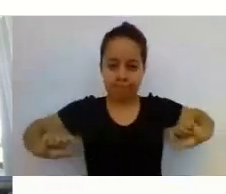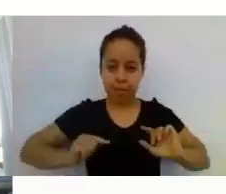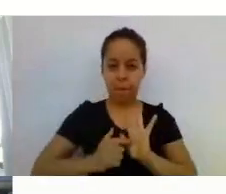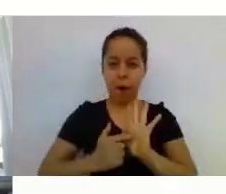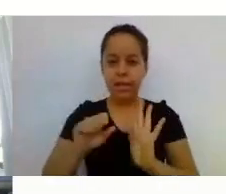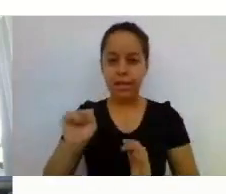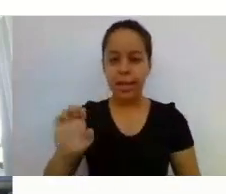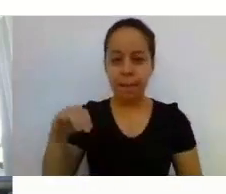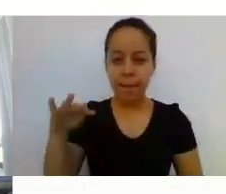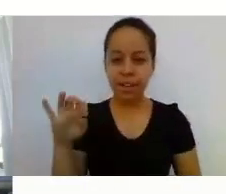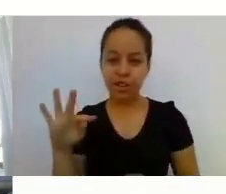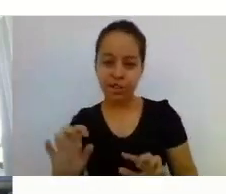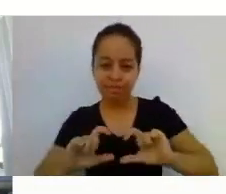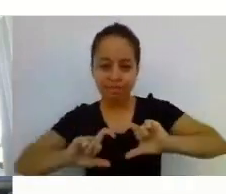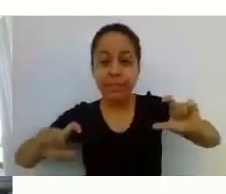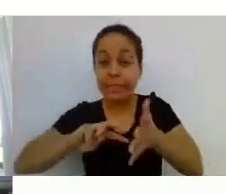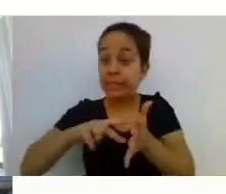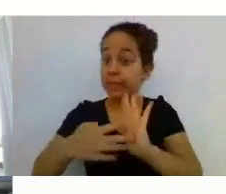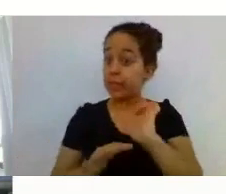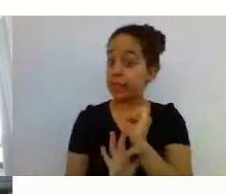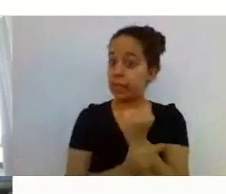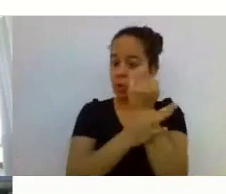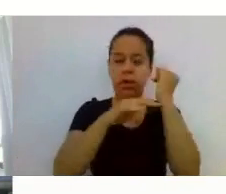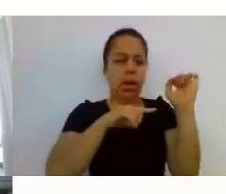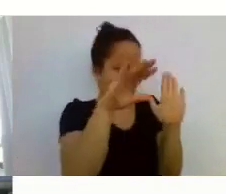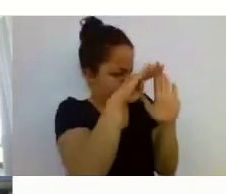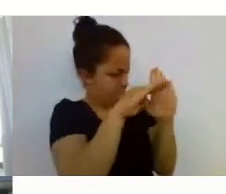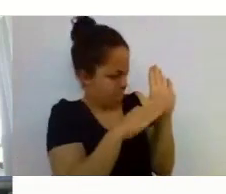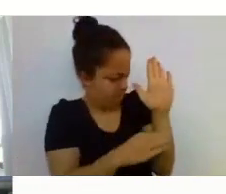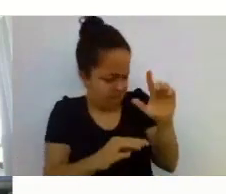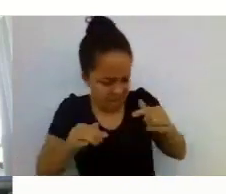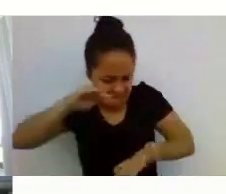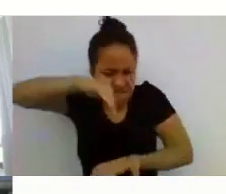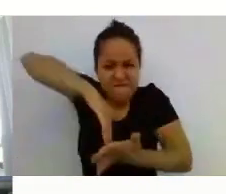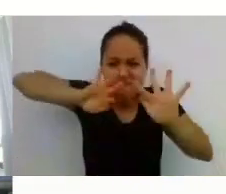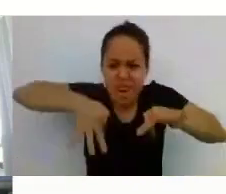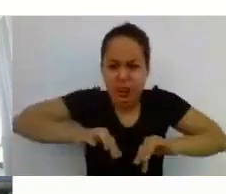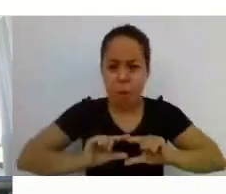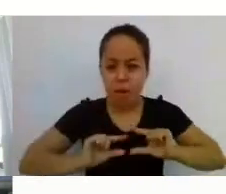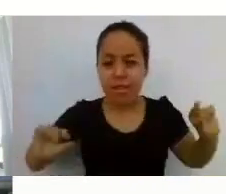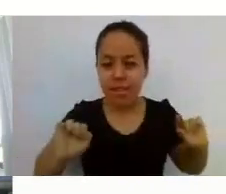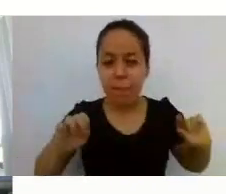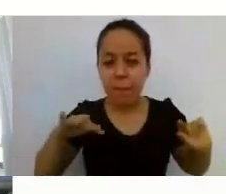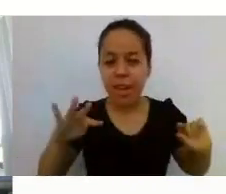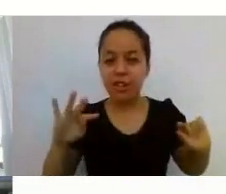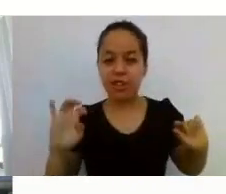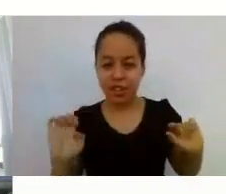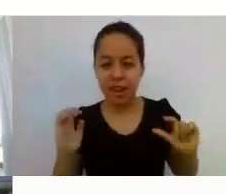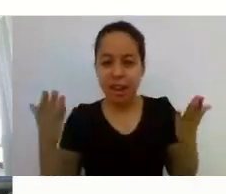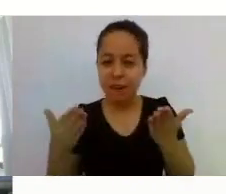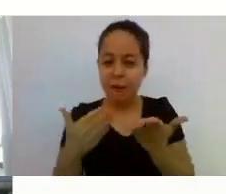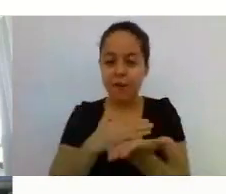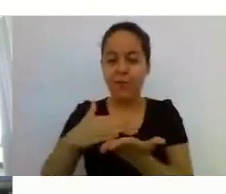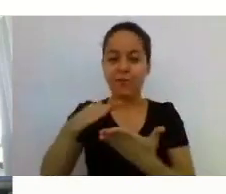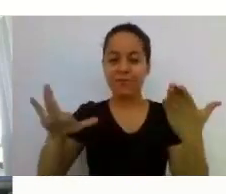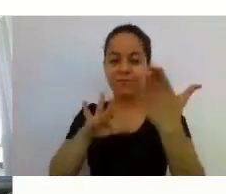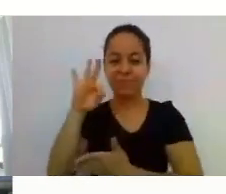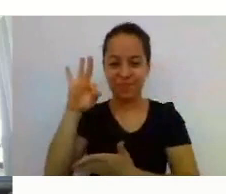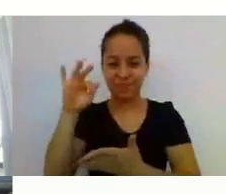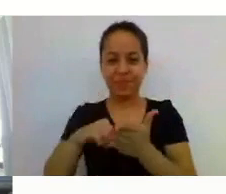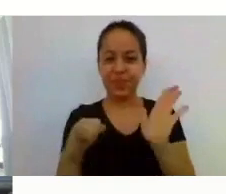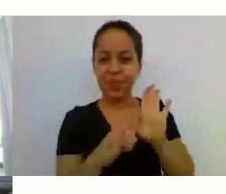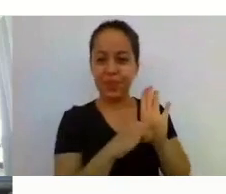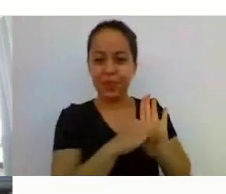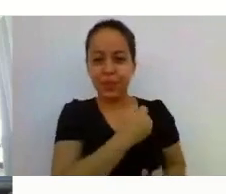para que esta seja utilizada em futuras conferências. Daremos início agora ao sorteio do edital